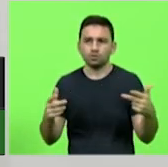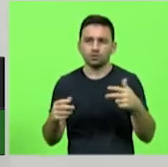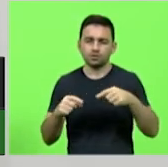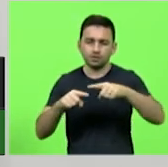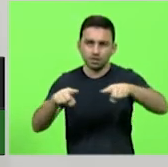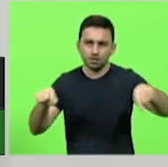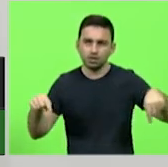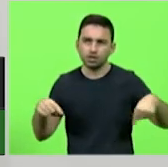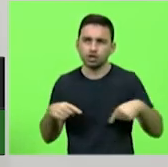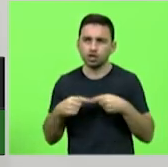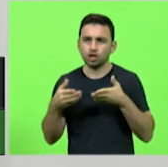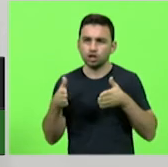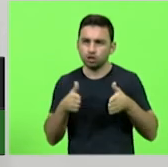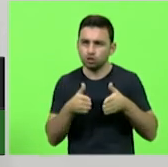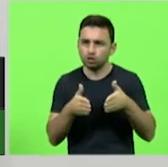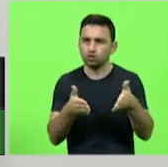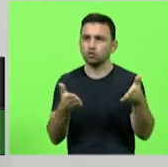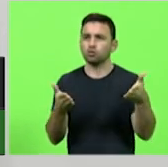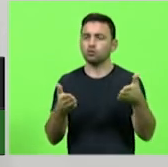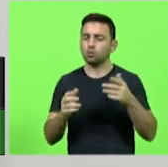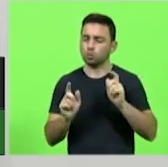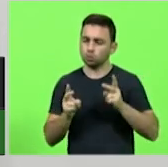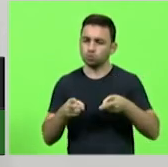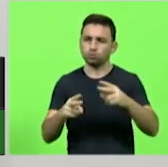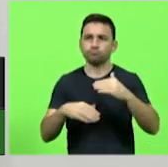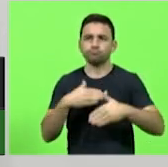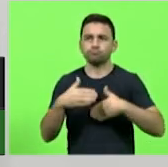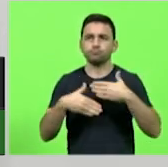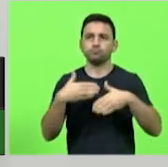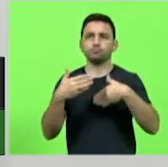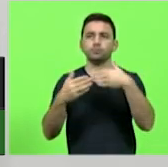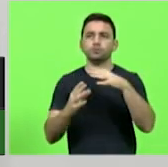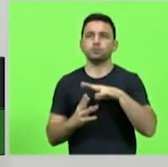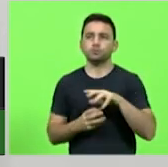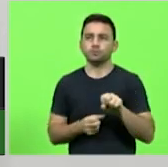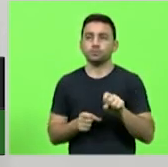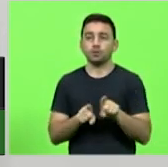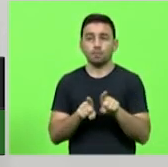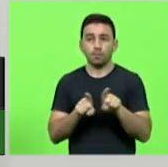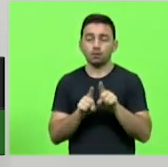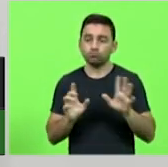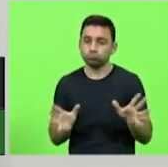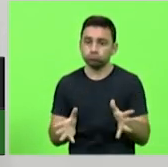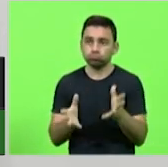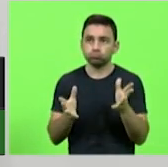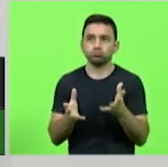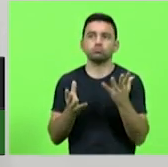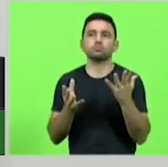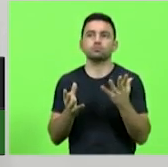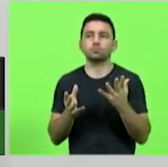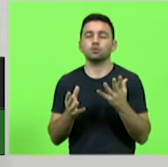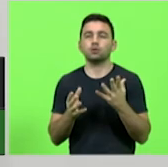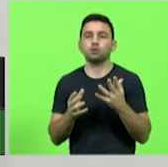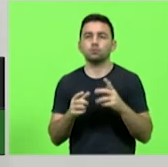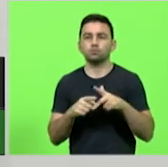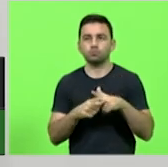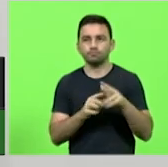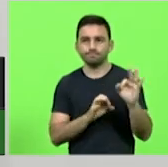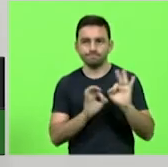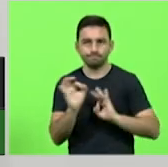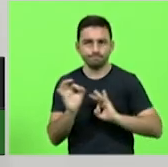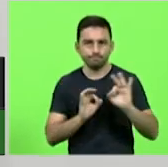para o desenvolvimento sustentável. Promover, recuperar o uso sustentável dos